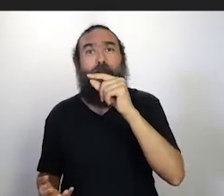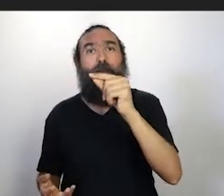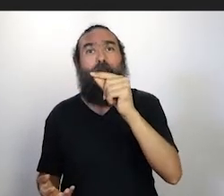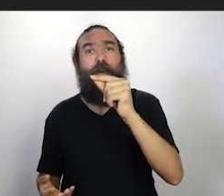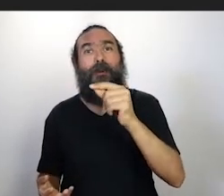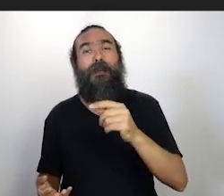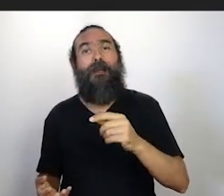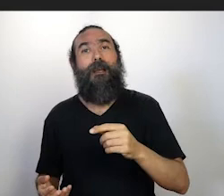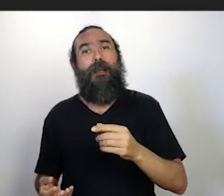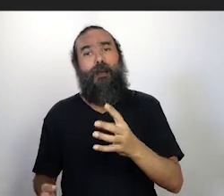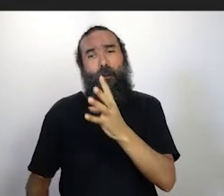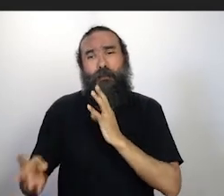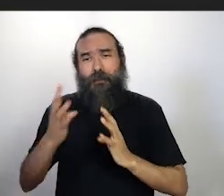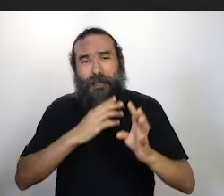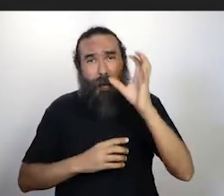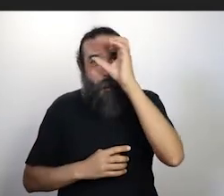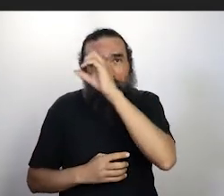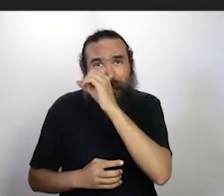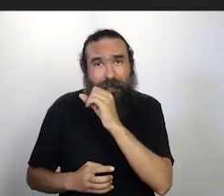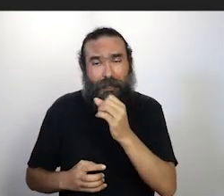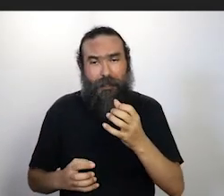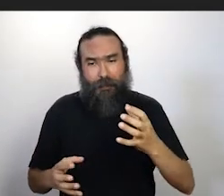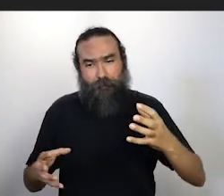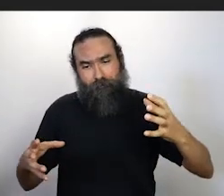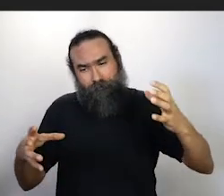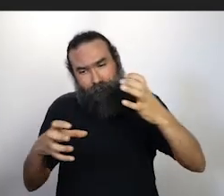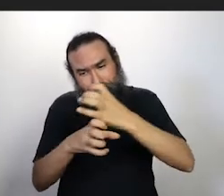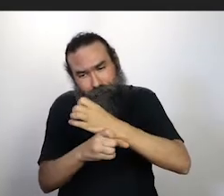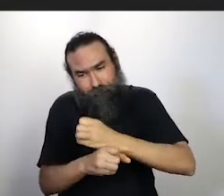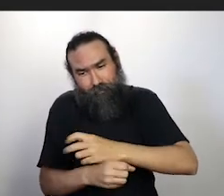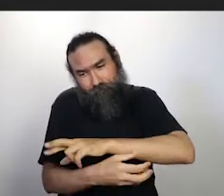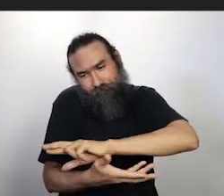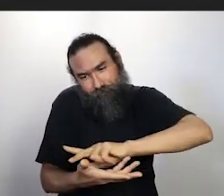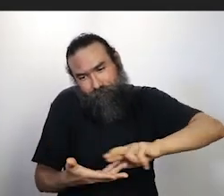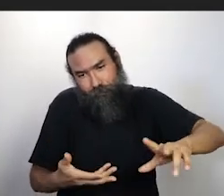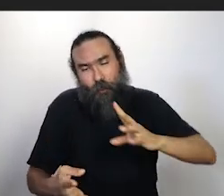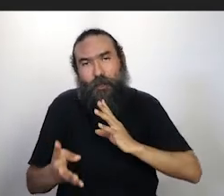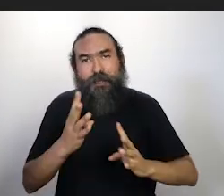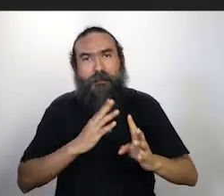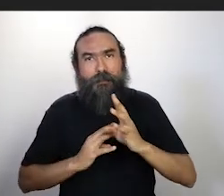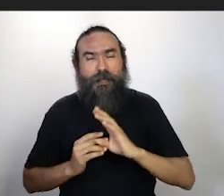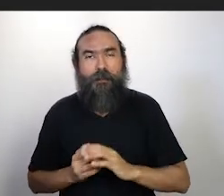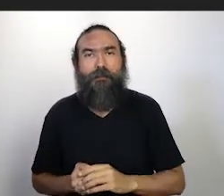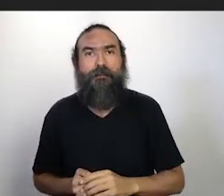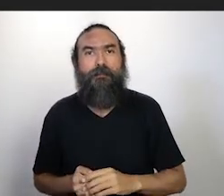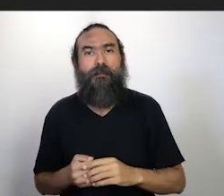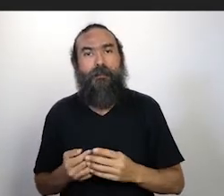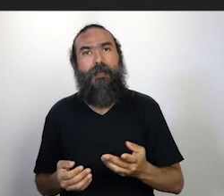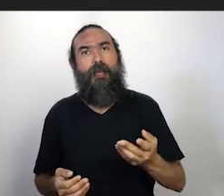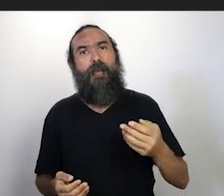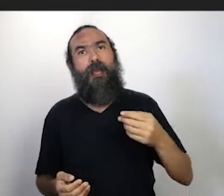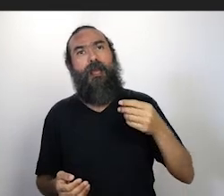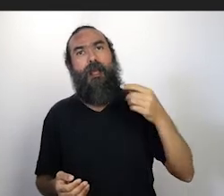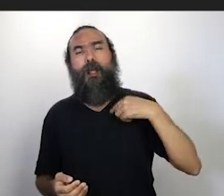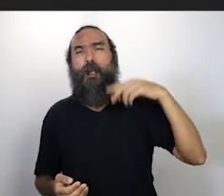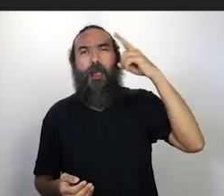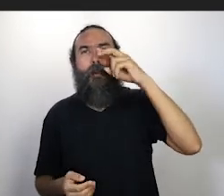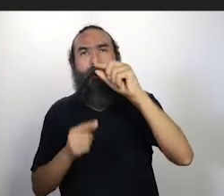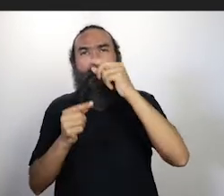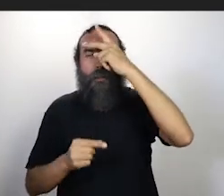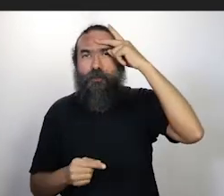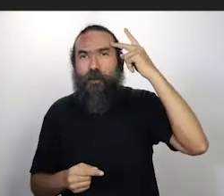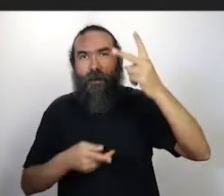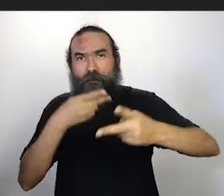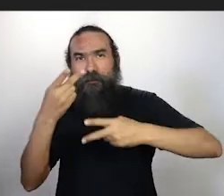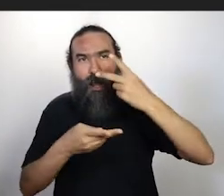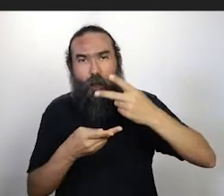de acúmulo de conhecimento. Teve na fala da Zica, eu fiquei apaixonada pelo que ela falou, quando ela